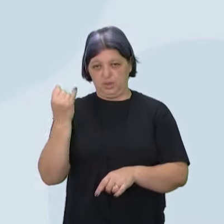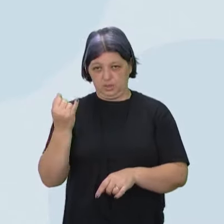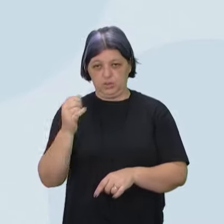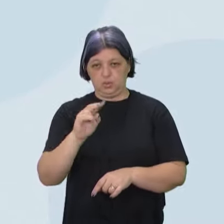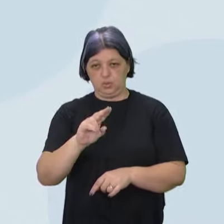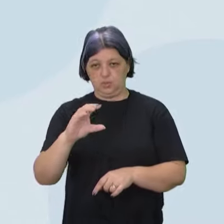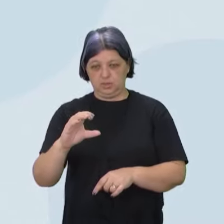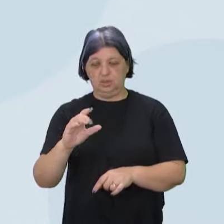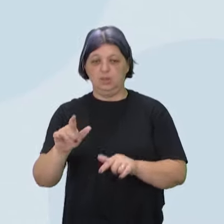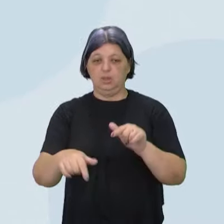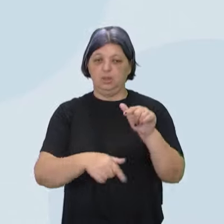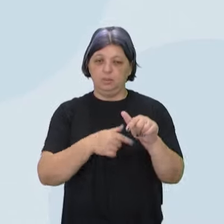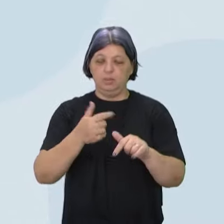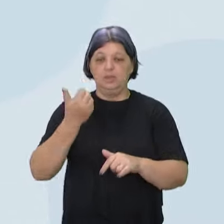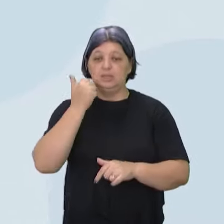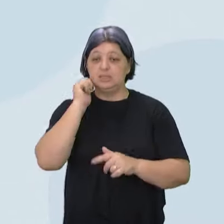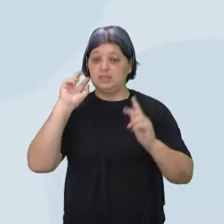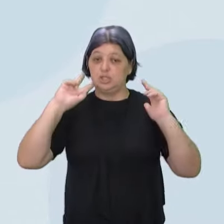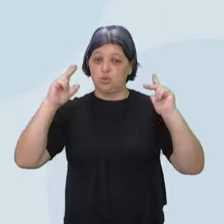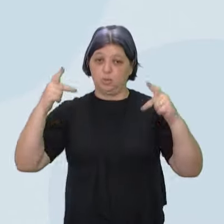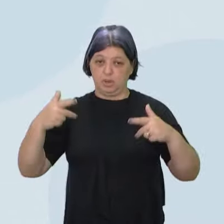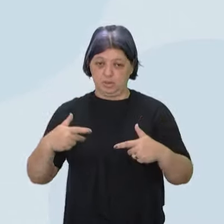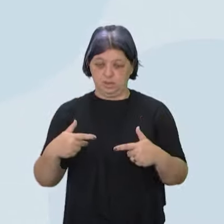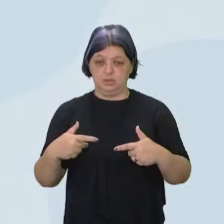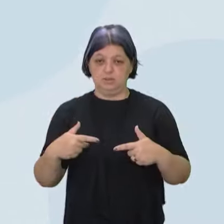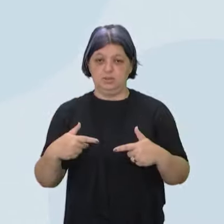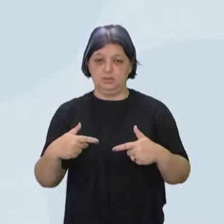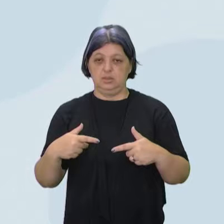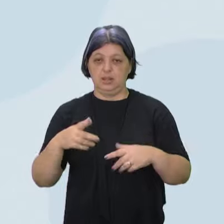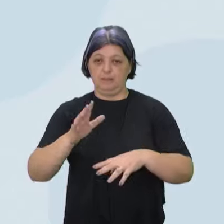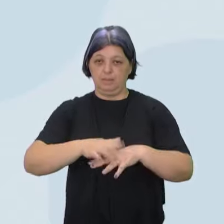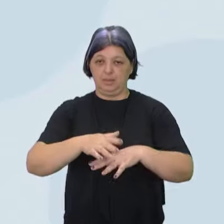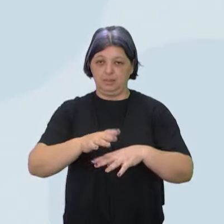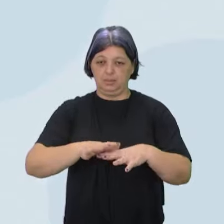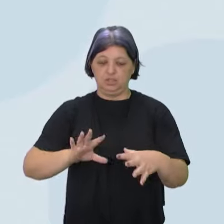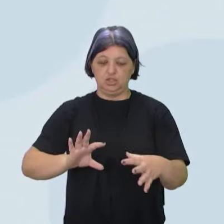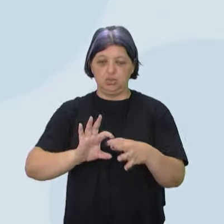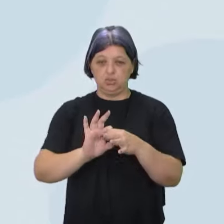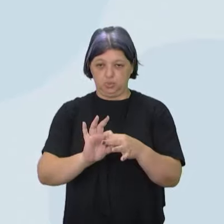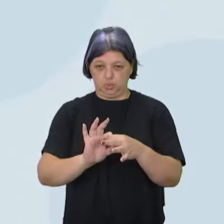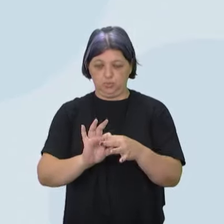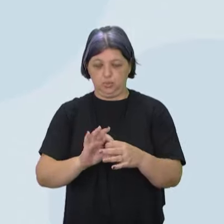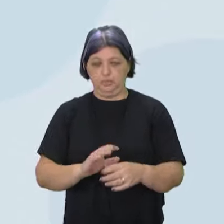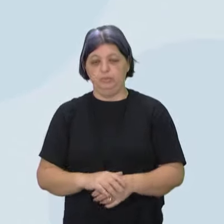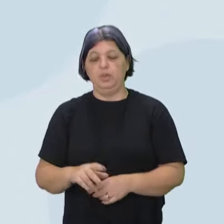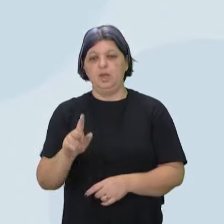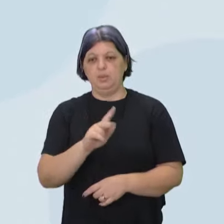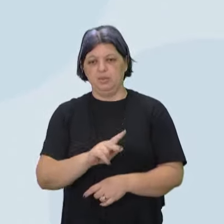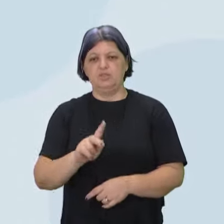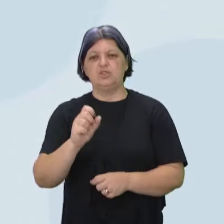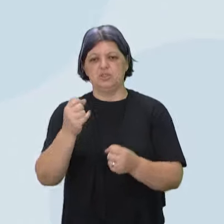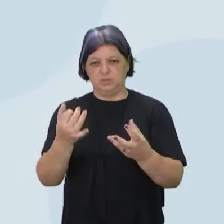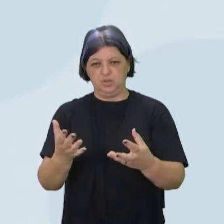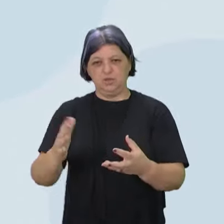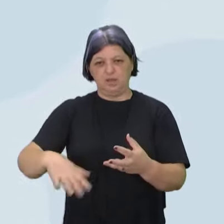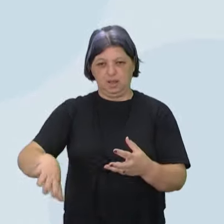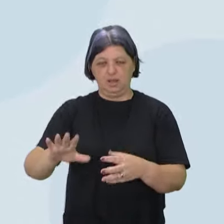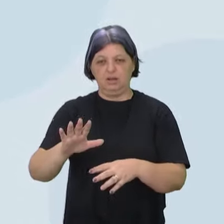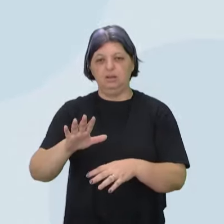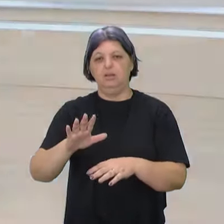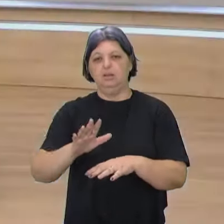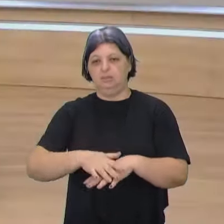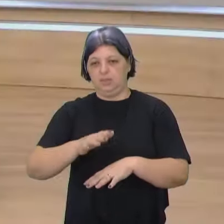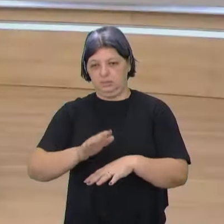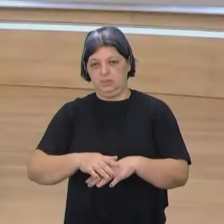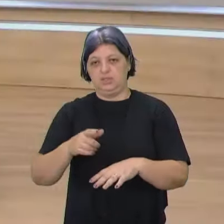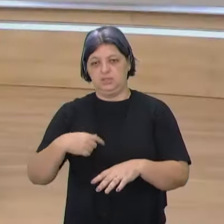curricular que trabalha ciências humanas e matemática. O professor Vanderlei falou, né, que ele é da área de matemática e eu já